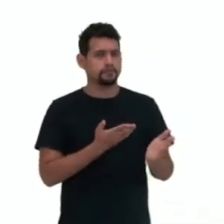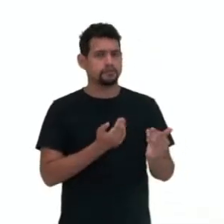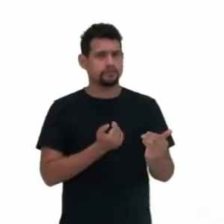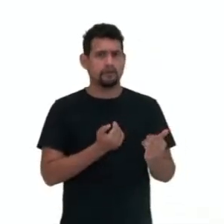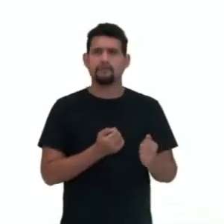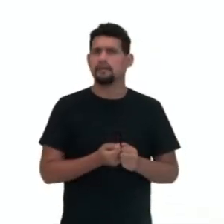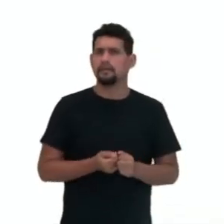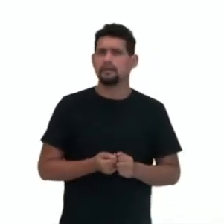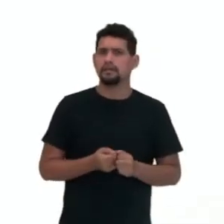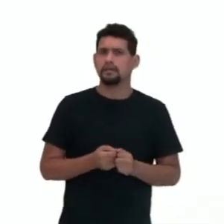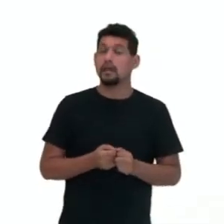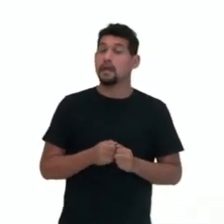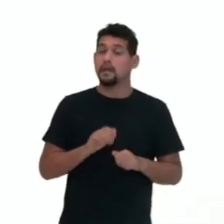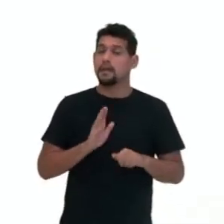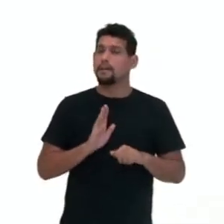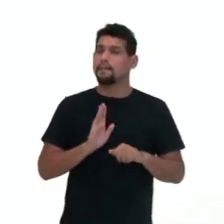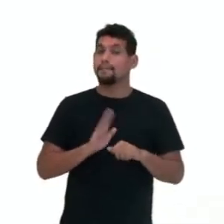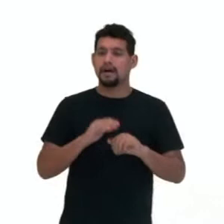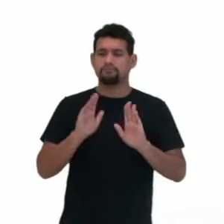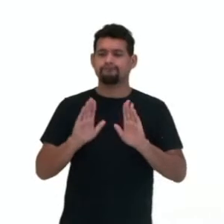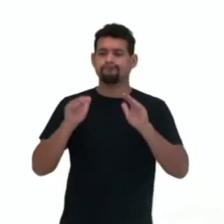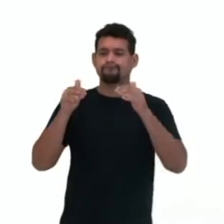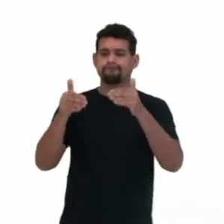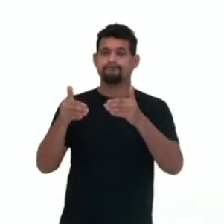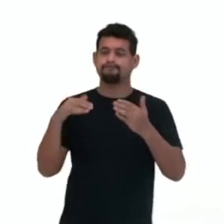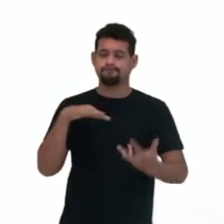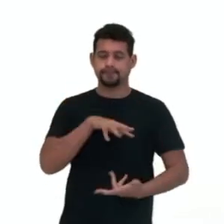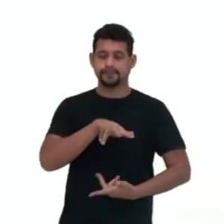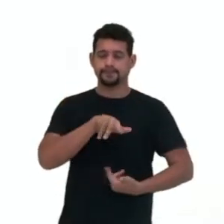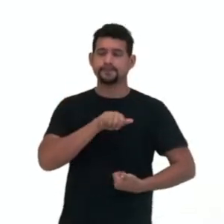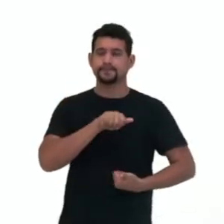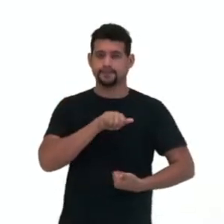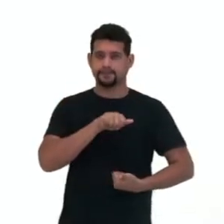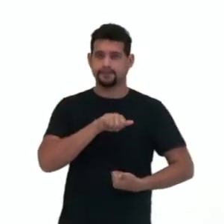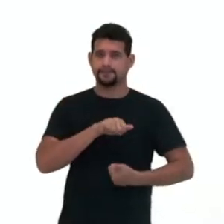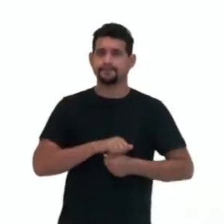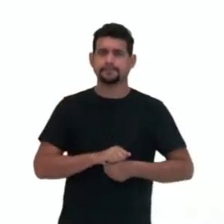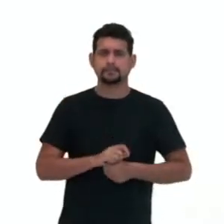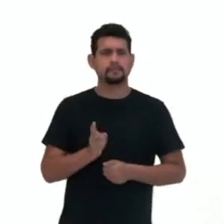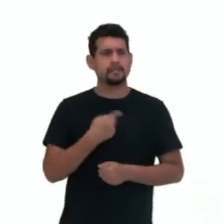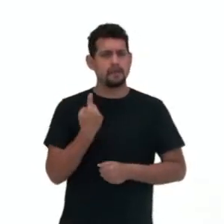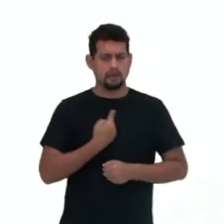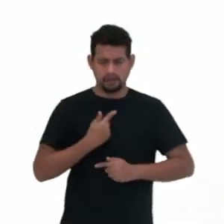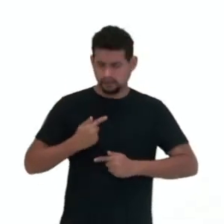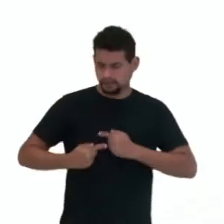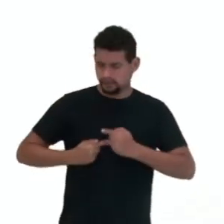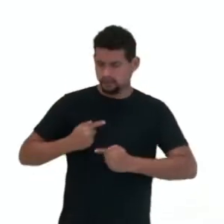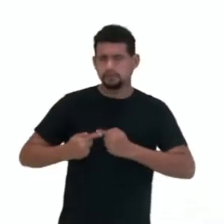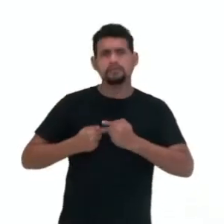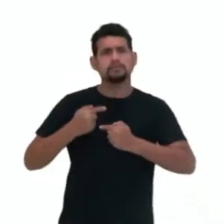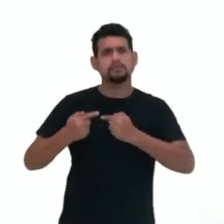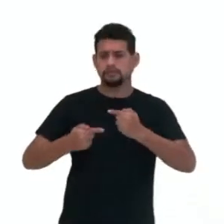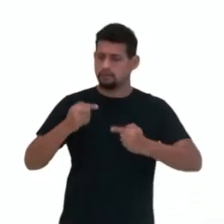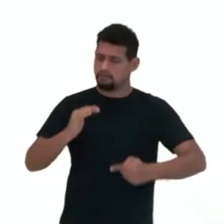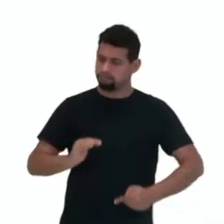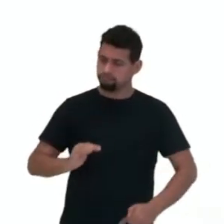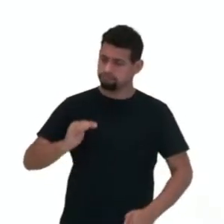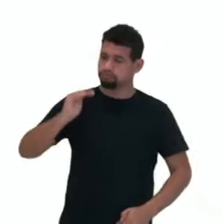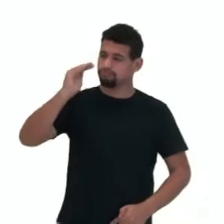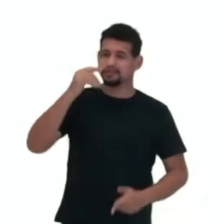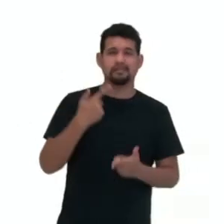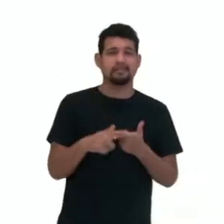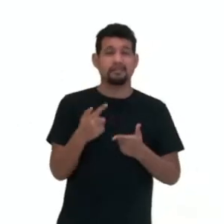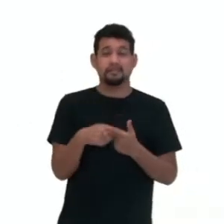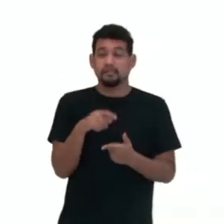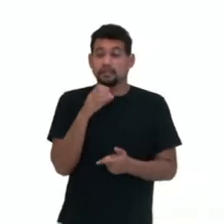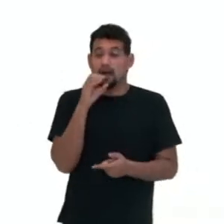somos mais da metade da população global. Nossa geração cresceu com a crise climática